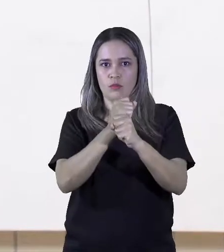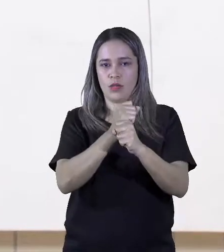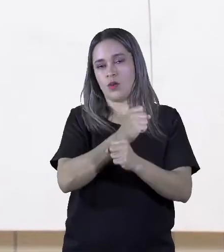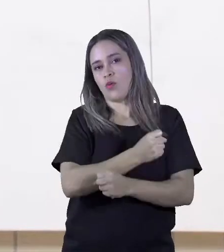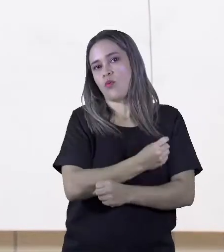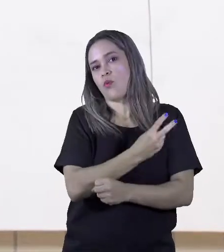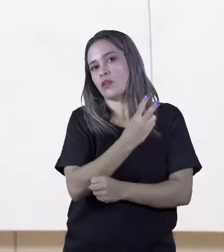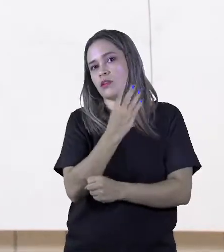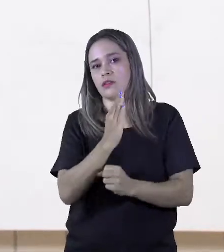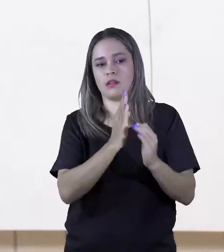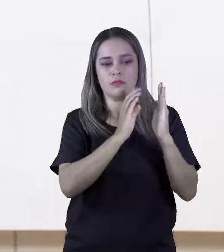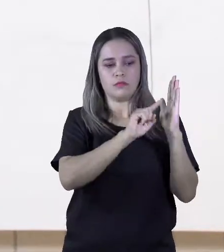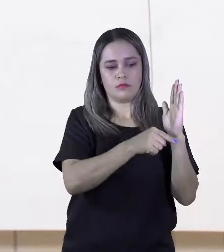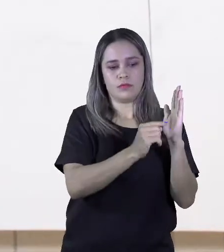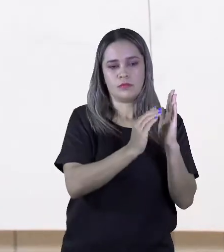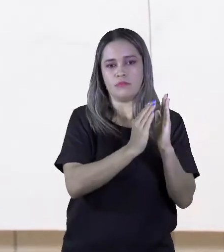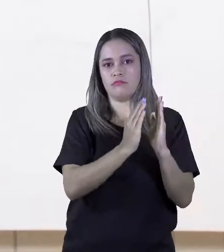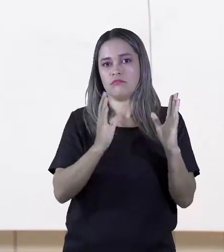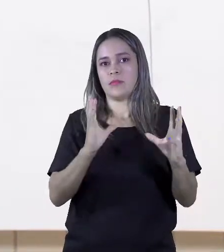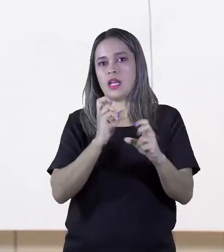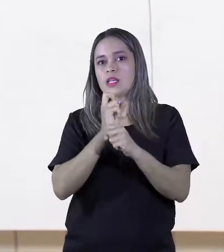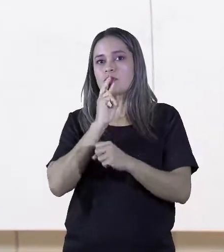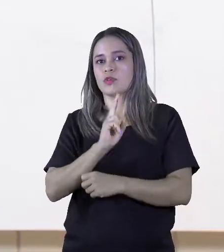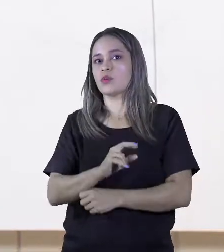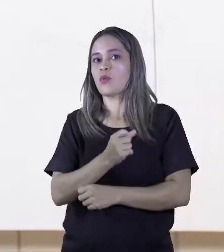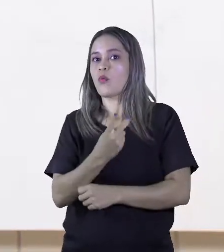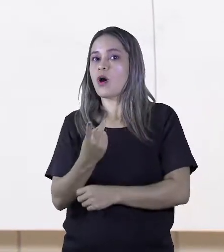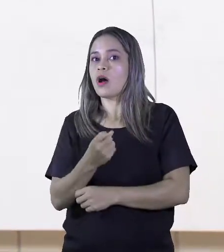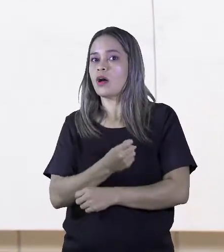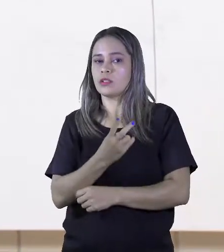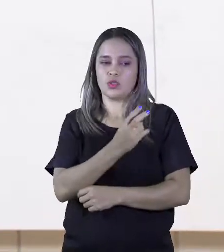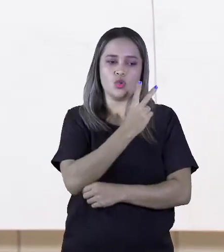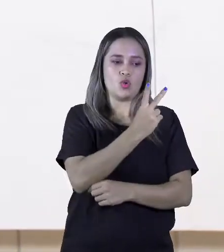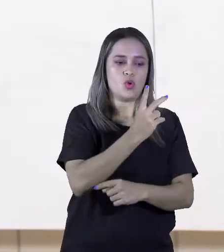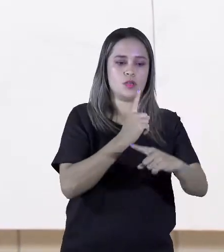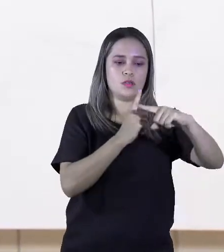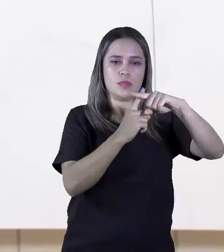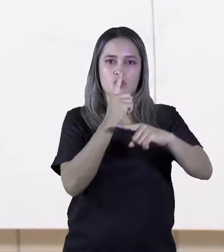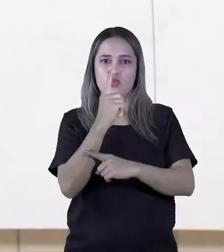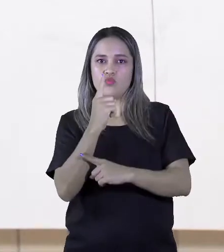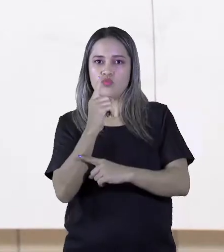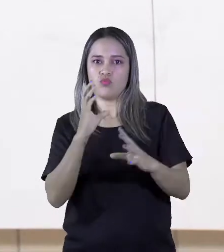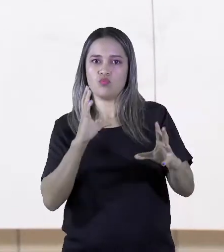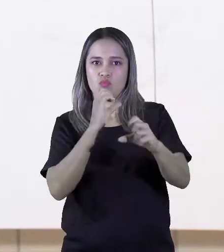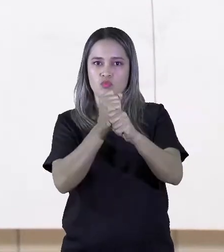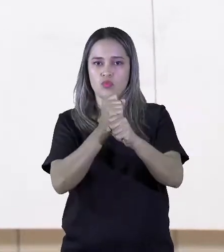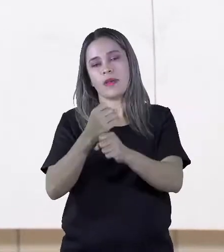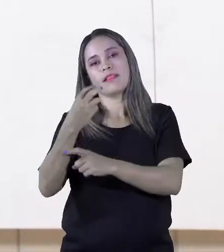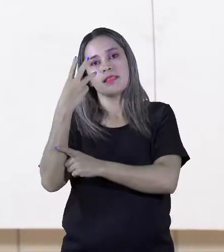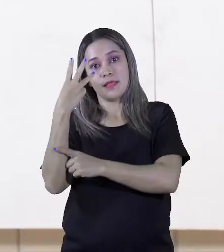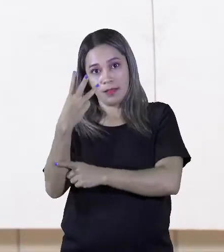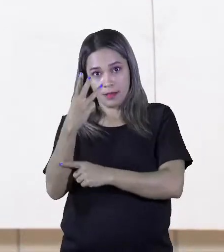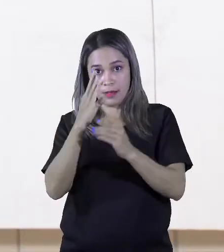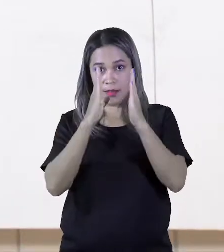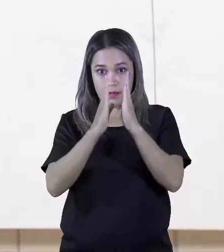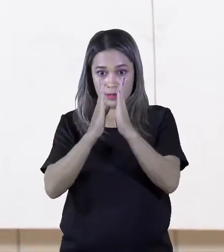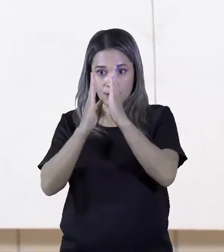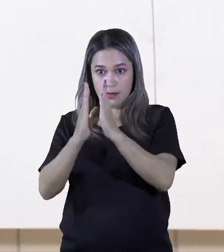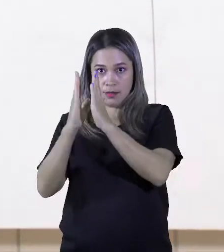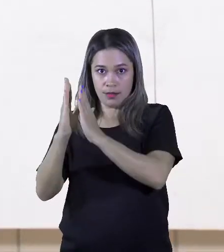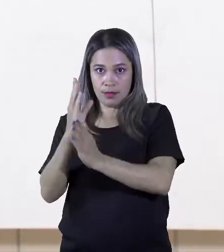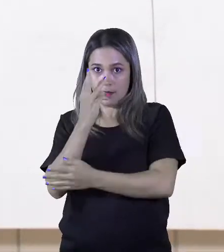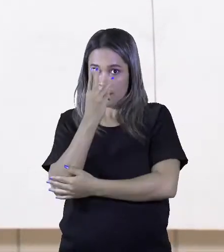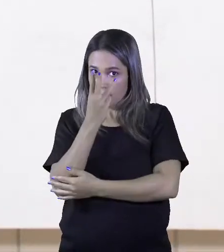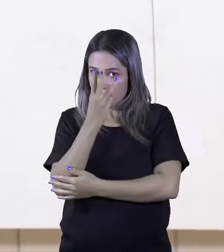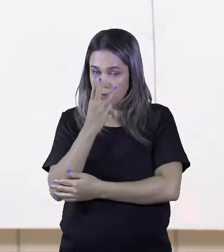vírgula eu vou ter que ter na minha resposta? 2 mais 1, vou precisar ter 3 casas após a vírgula. No